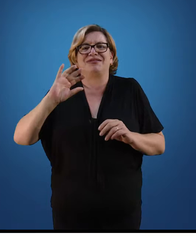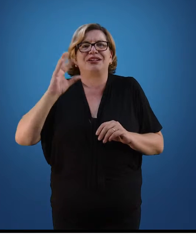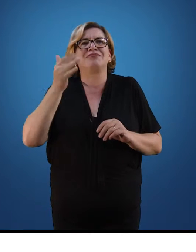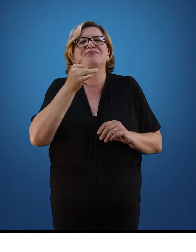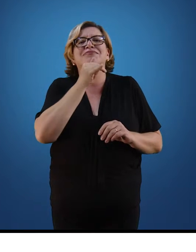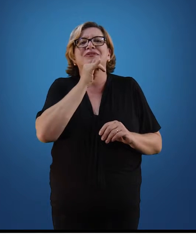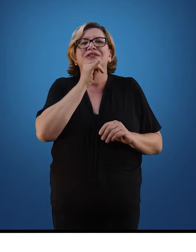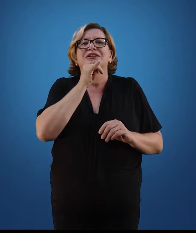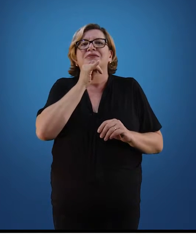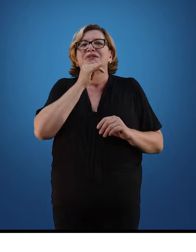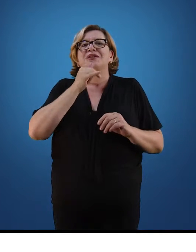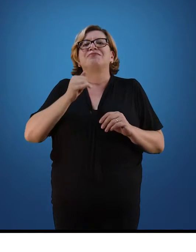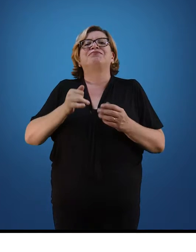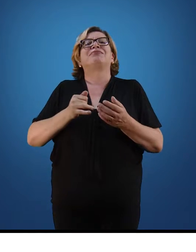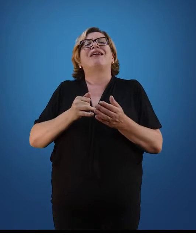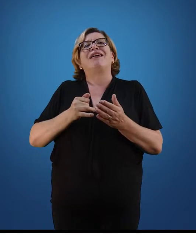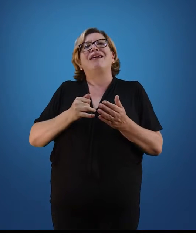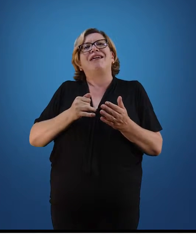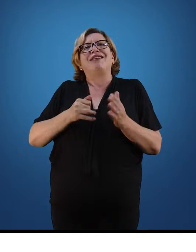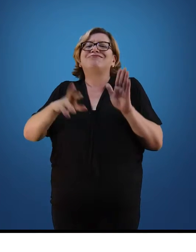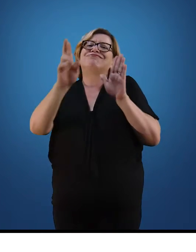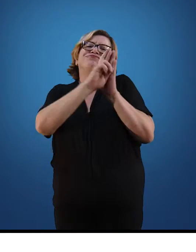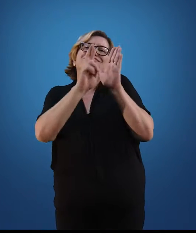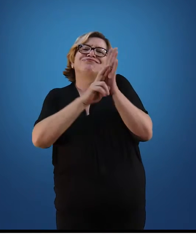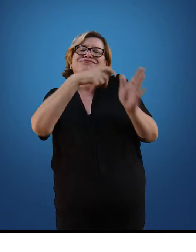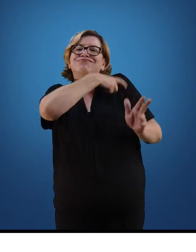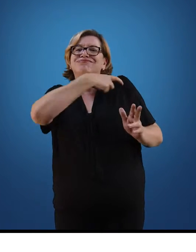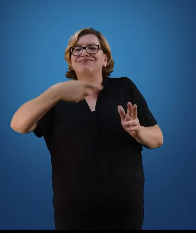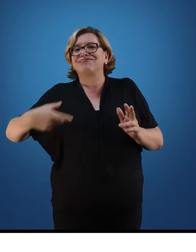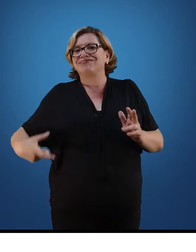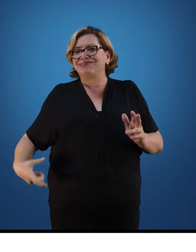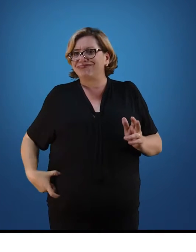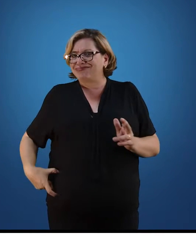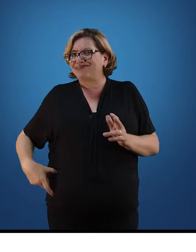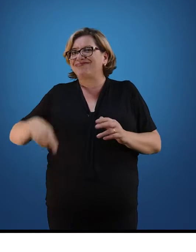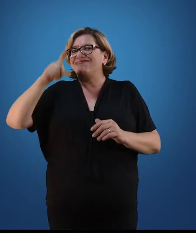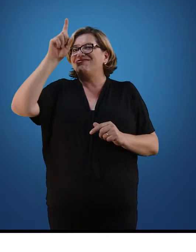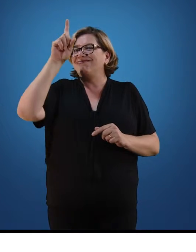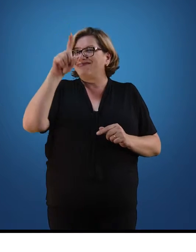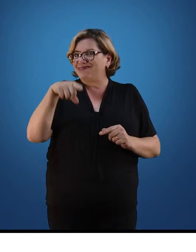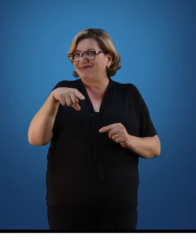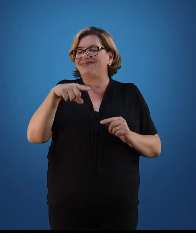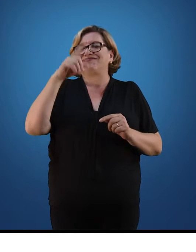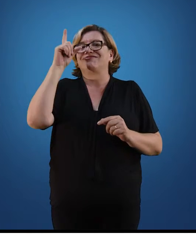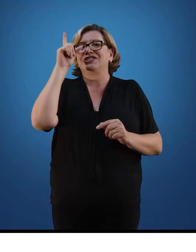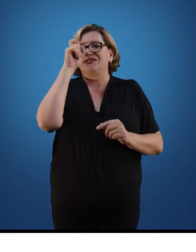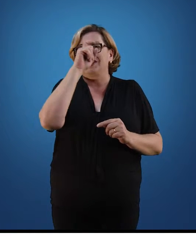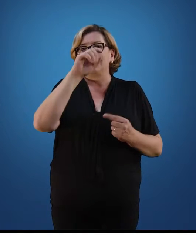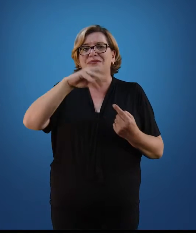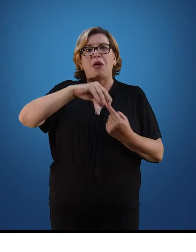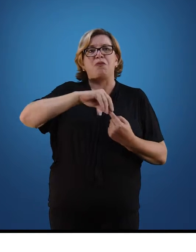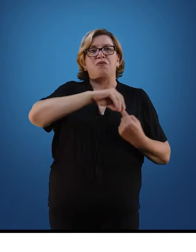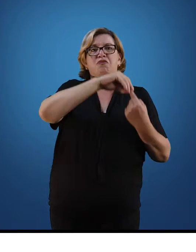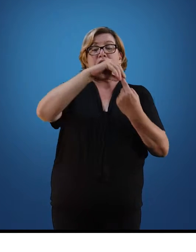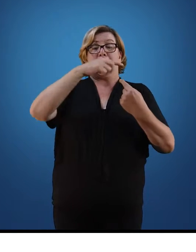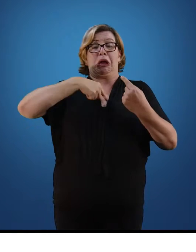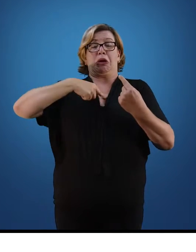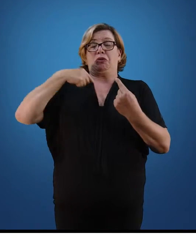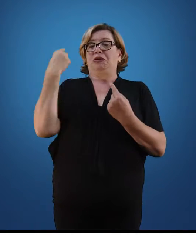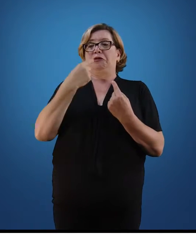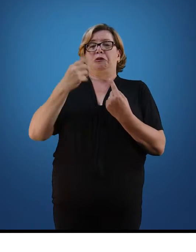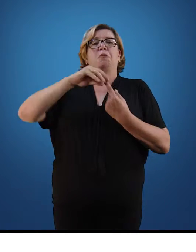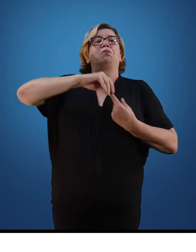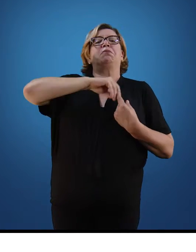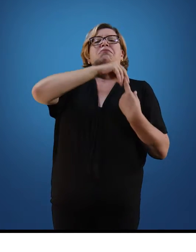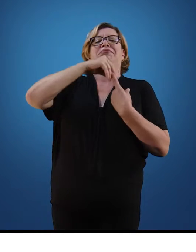exemplo, burocracia é uma forma, centralização nas decisões Também, excesso de centralização das decisões também